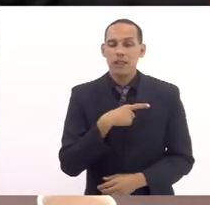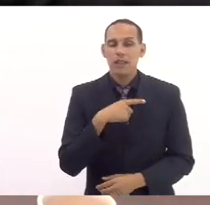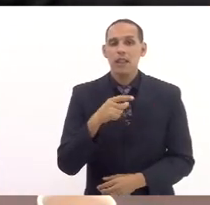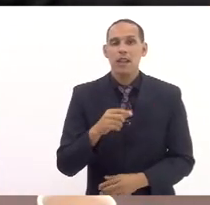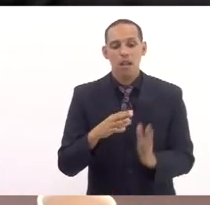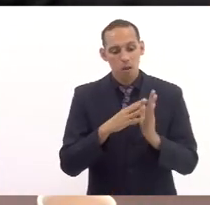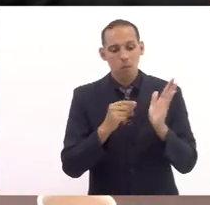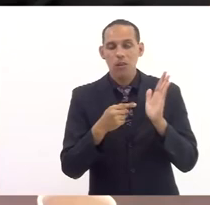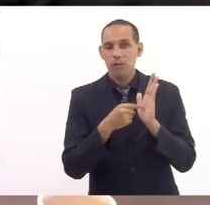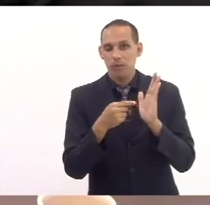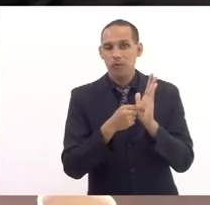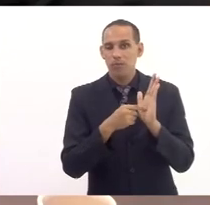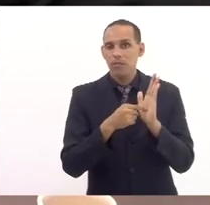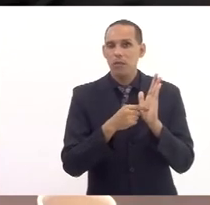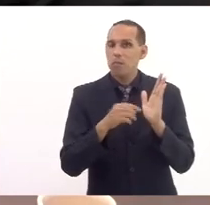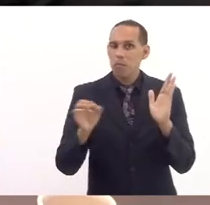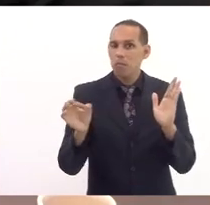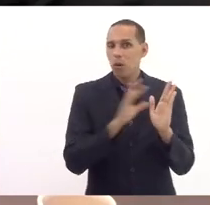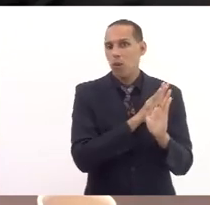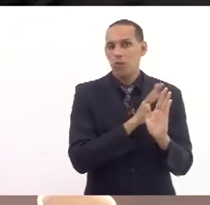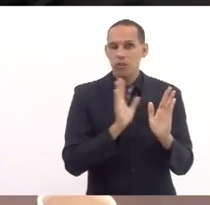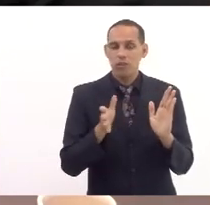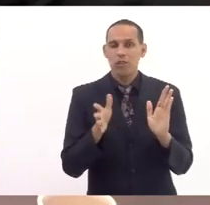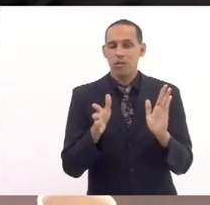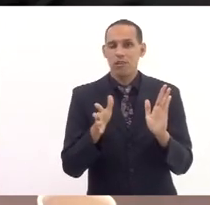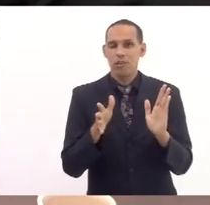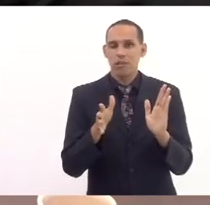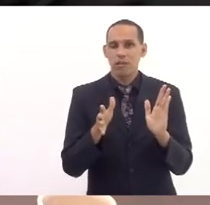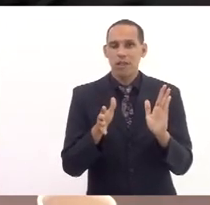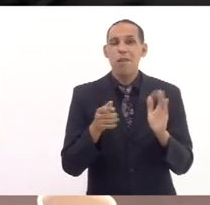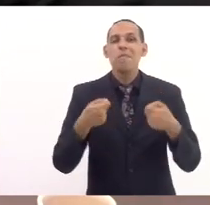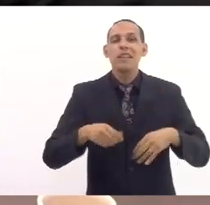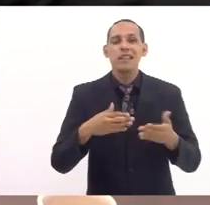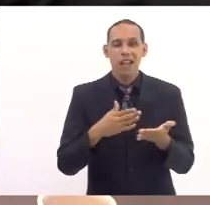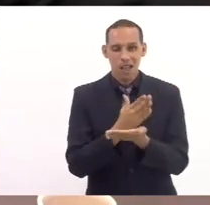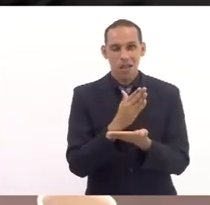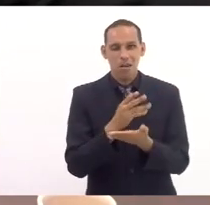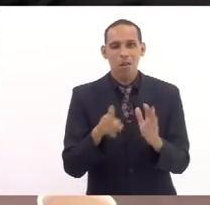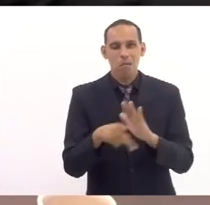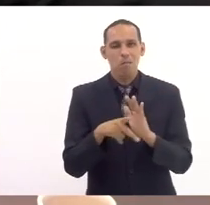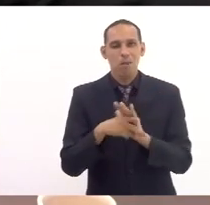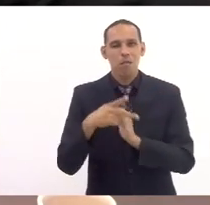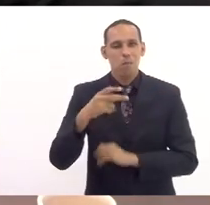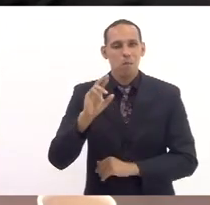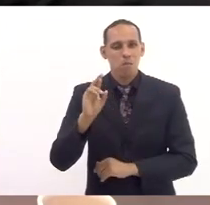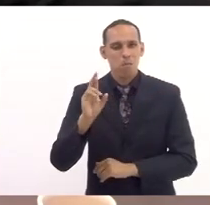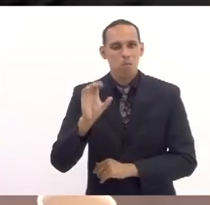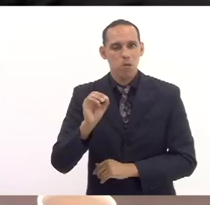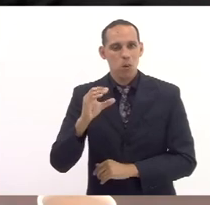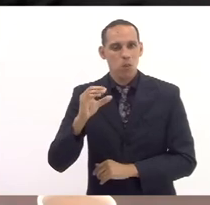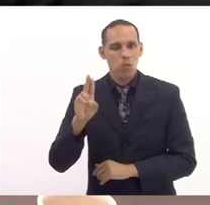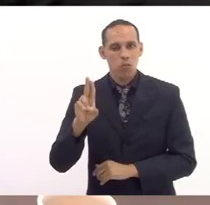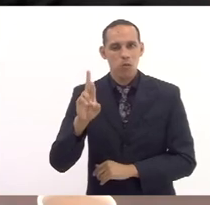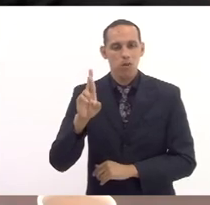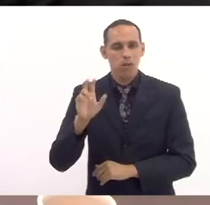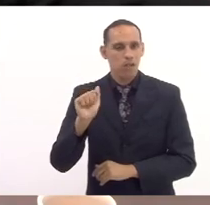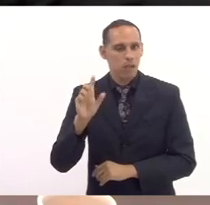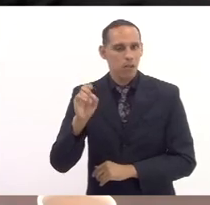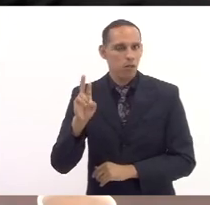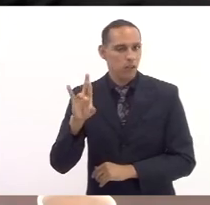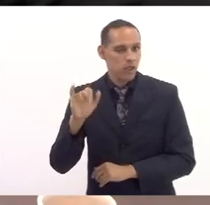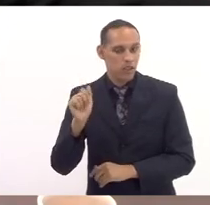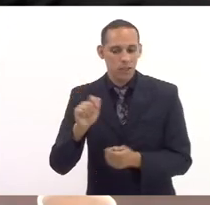modelo de resolução pronta, já assim, está em fase de aprovação da nossa procuradoria, para que a gente possa